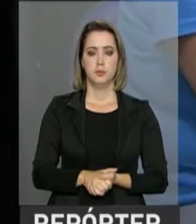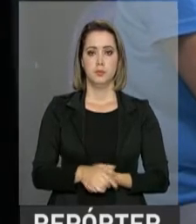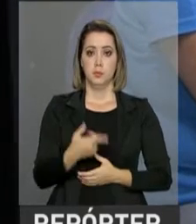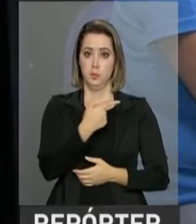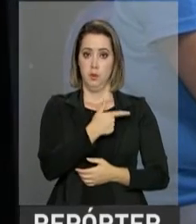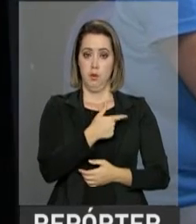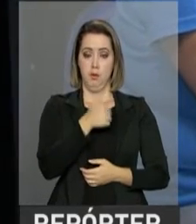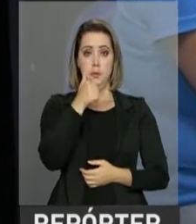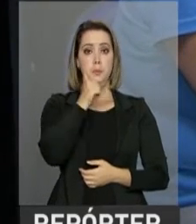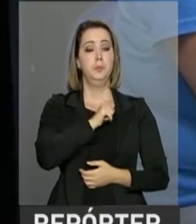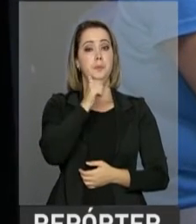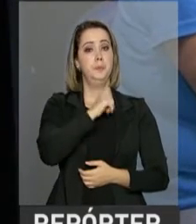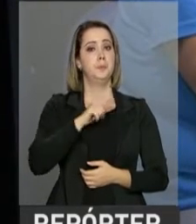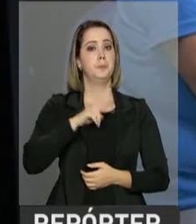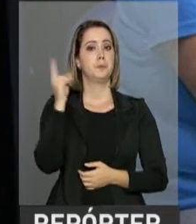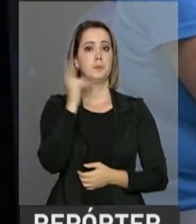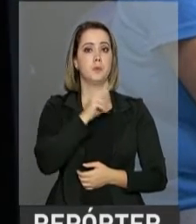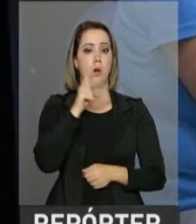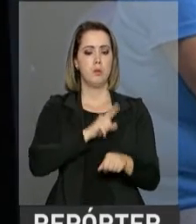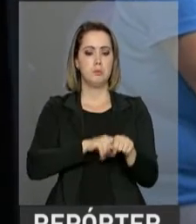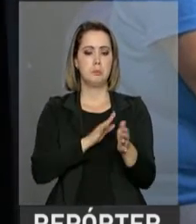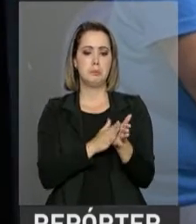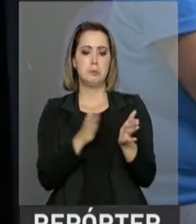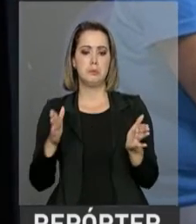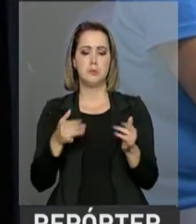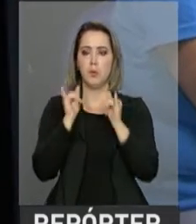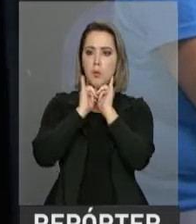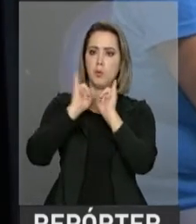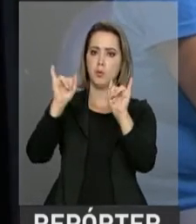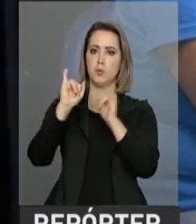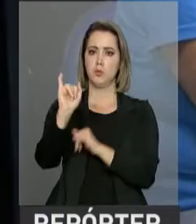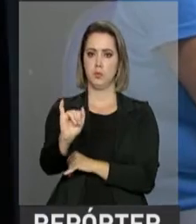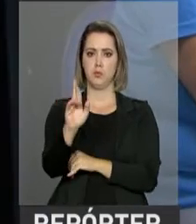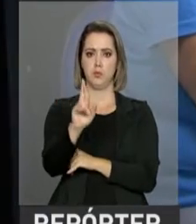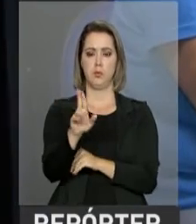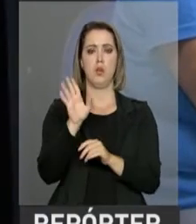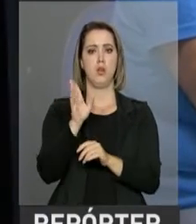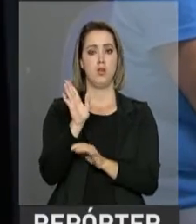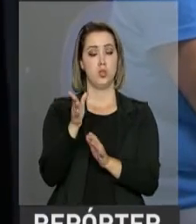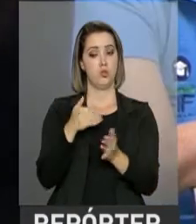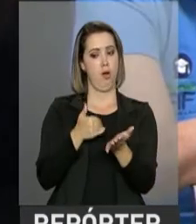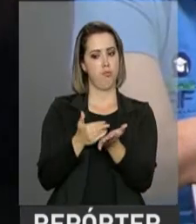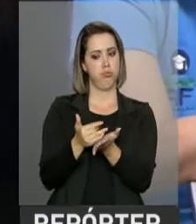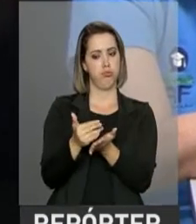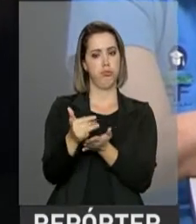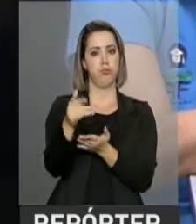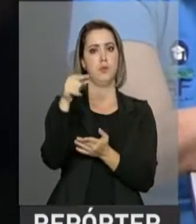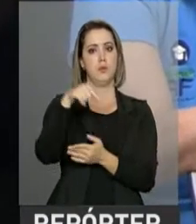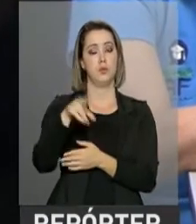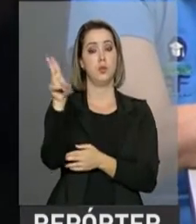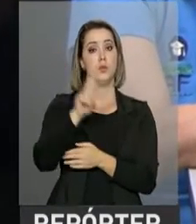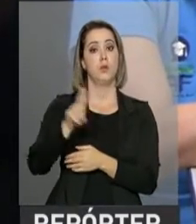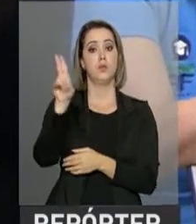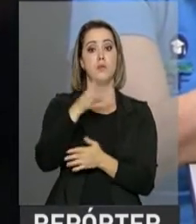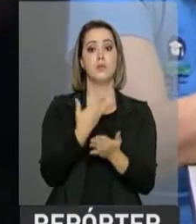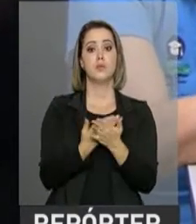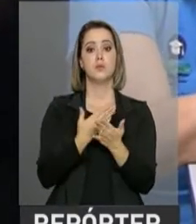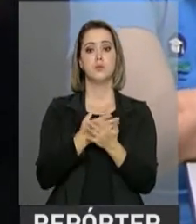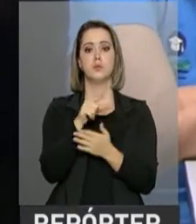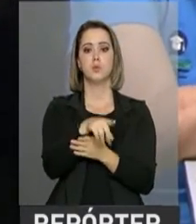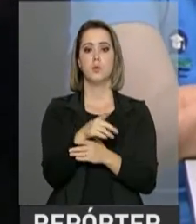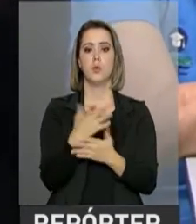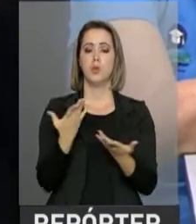Adriana tem pressa. Sabe que o prazo para entregar a declaração do imposto de renda está correndo. Na universidade onde estuda,